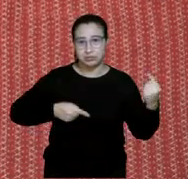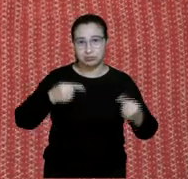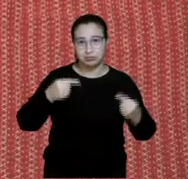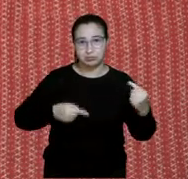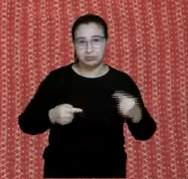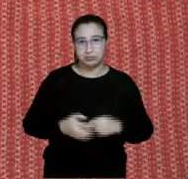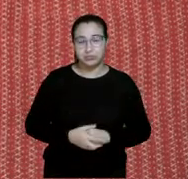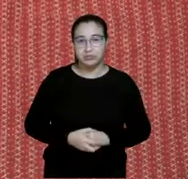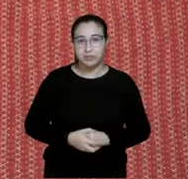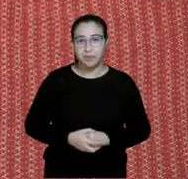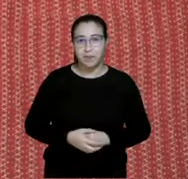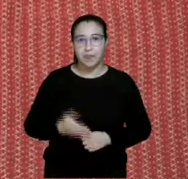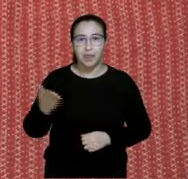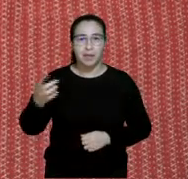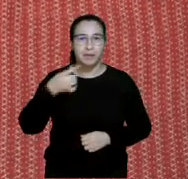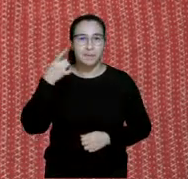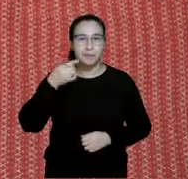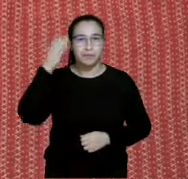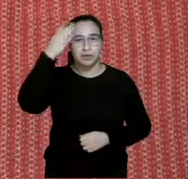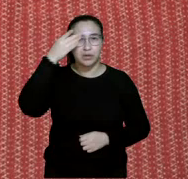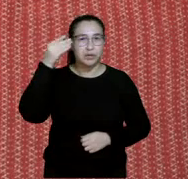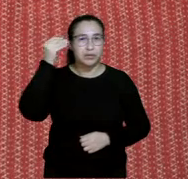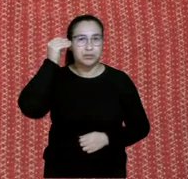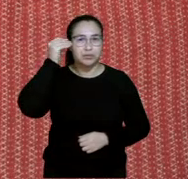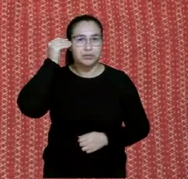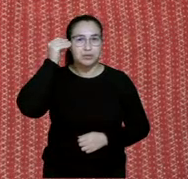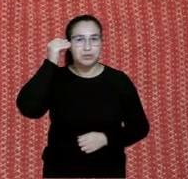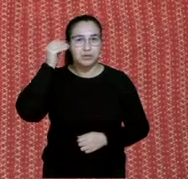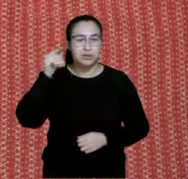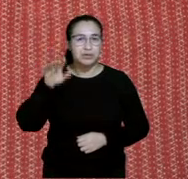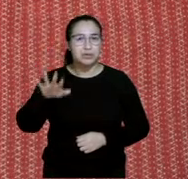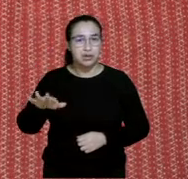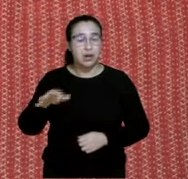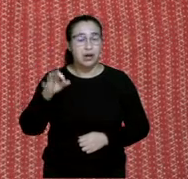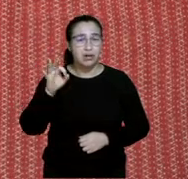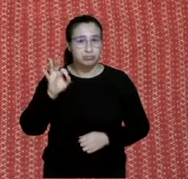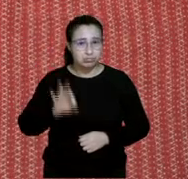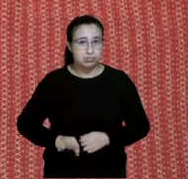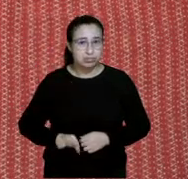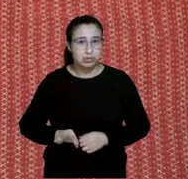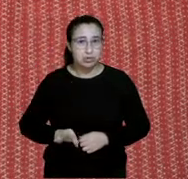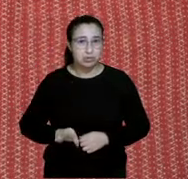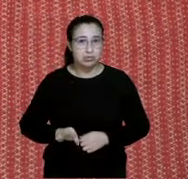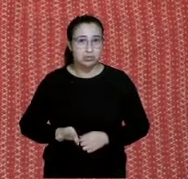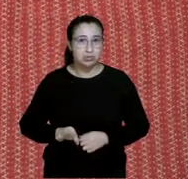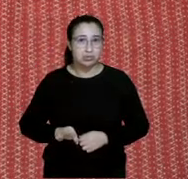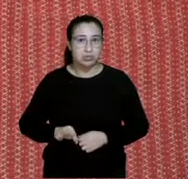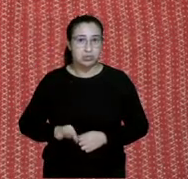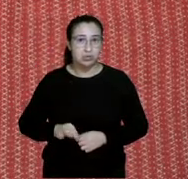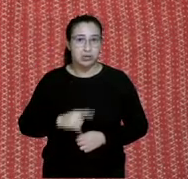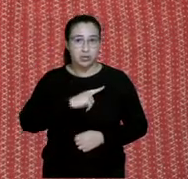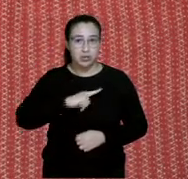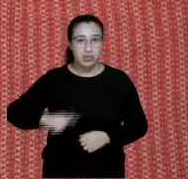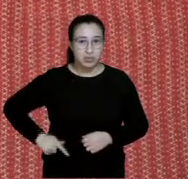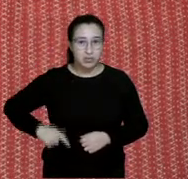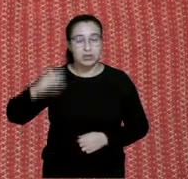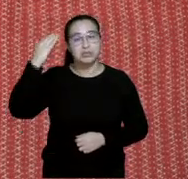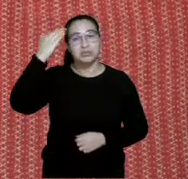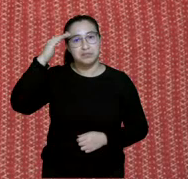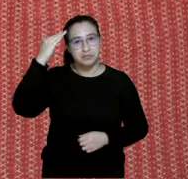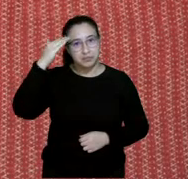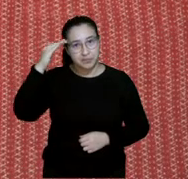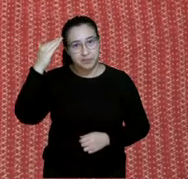a deputada Luciana Carminati, ela em parte acertou. Claro, o governo entende